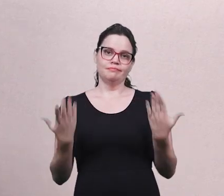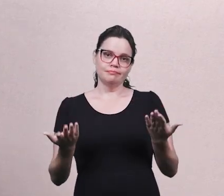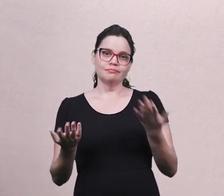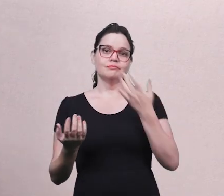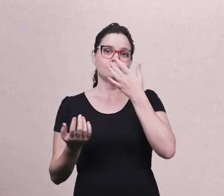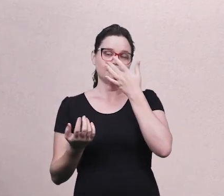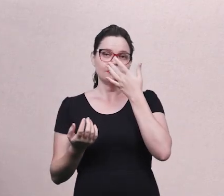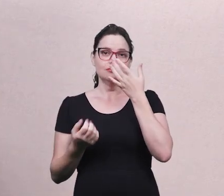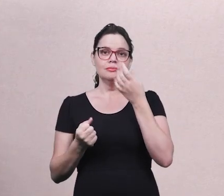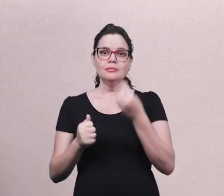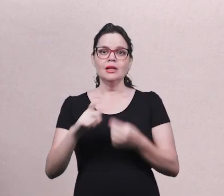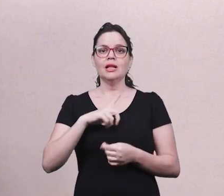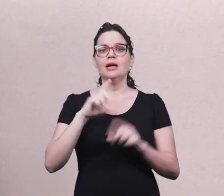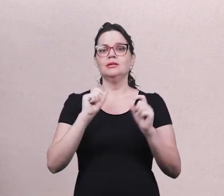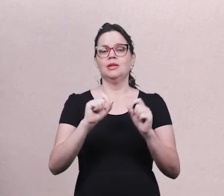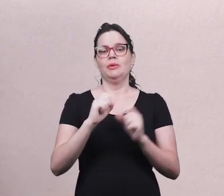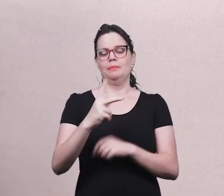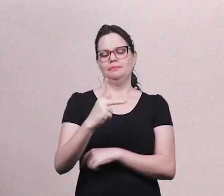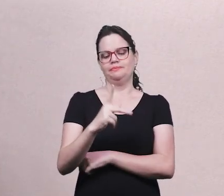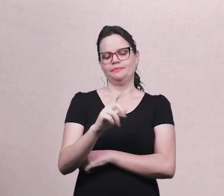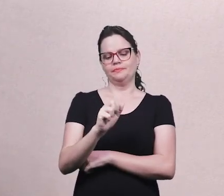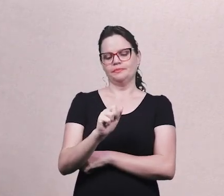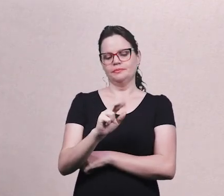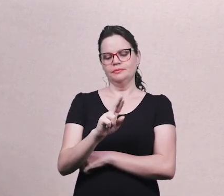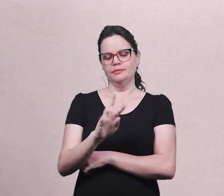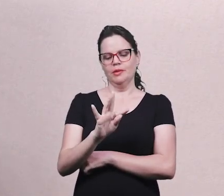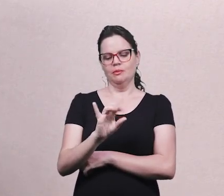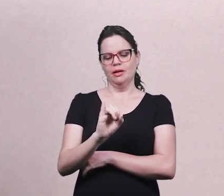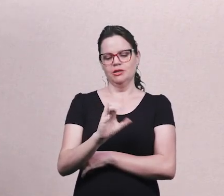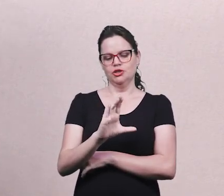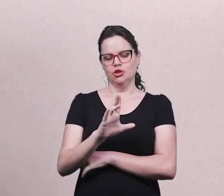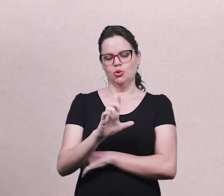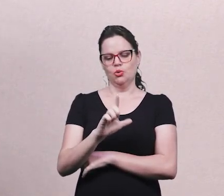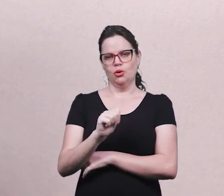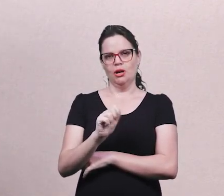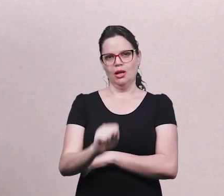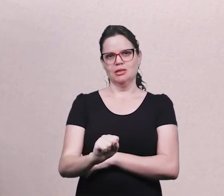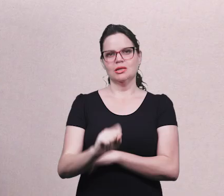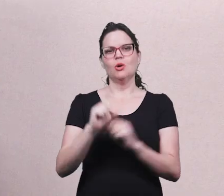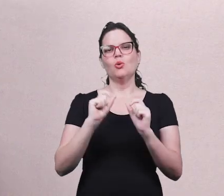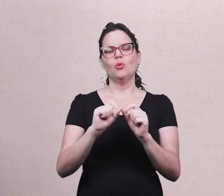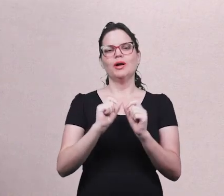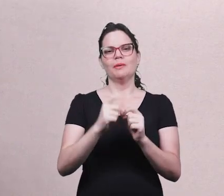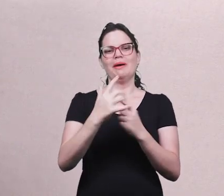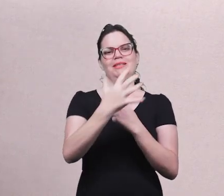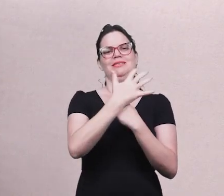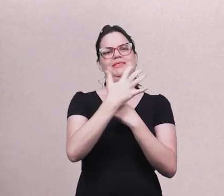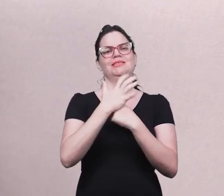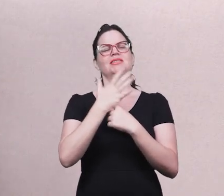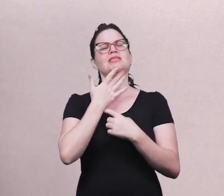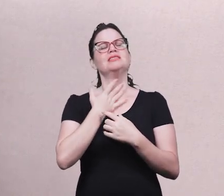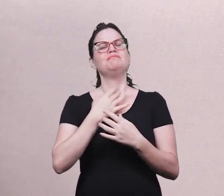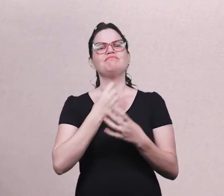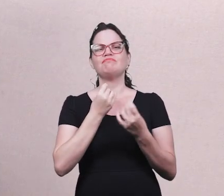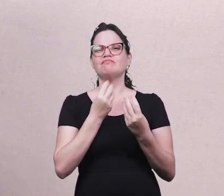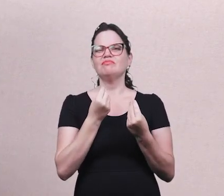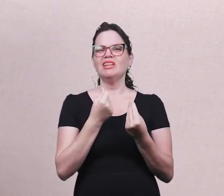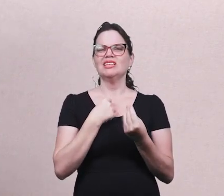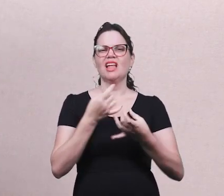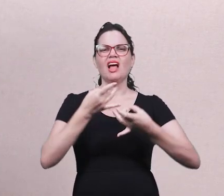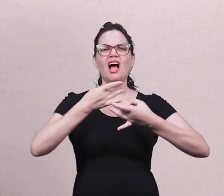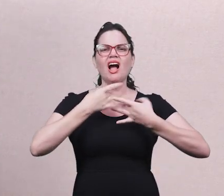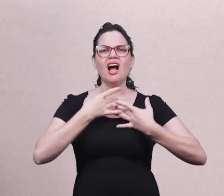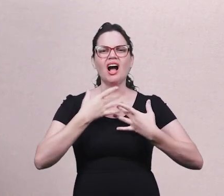eu tenho partículas externas que provocam a sensação de que tem alguma coisa na minha laringe, na